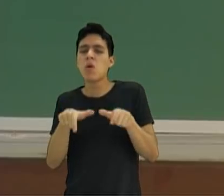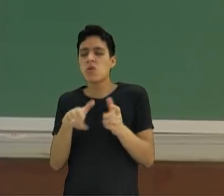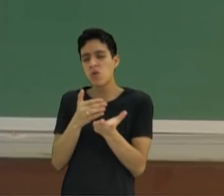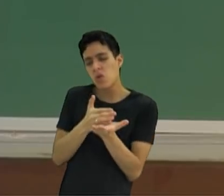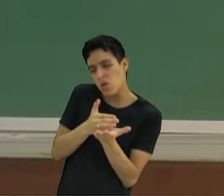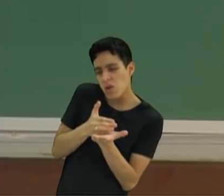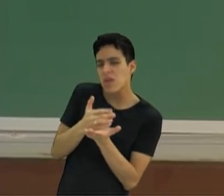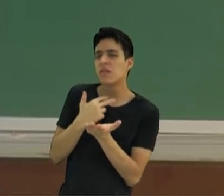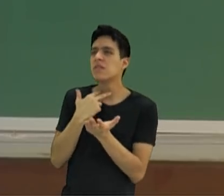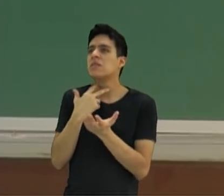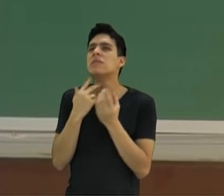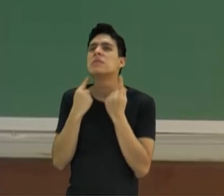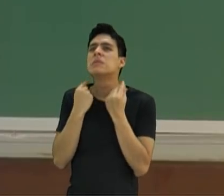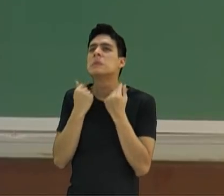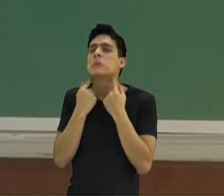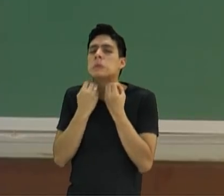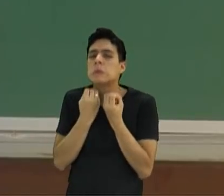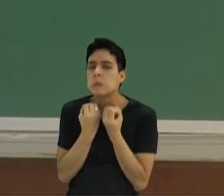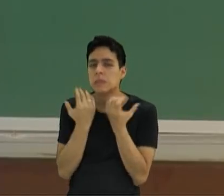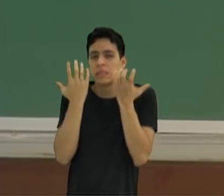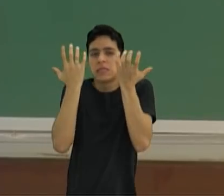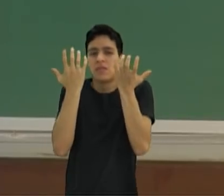que ela surge.